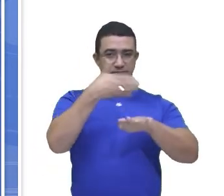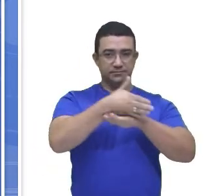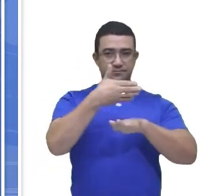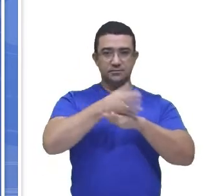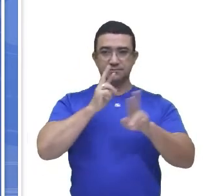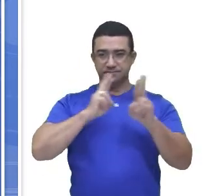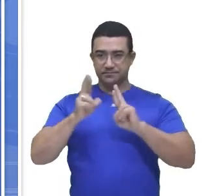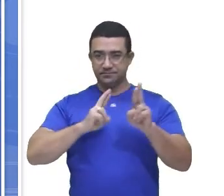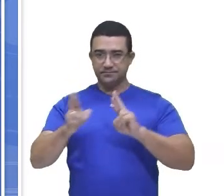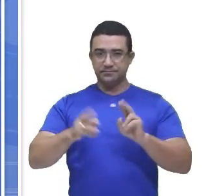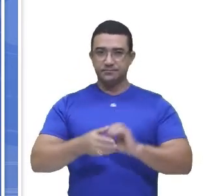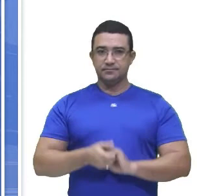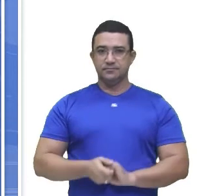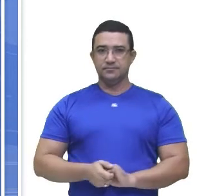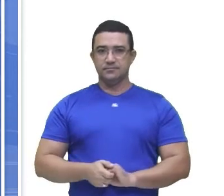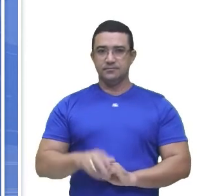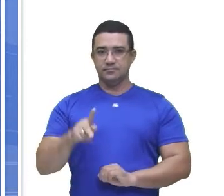participação?